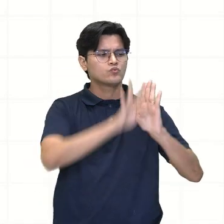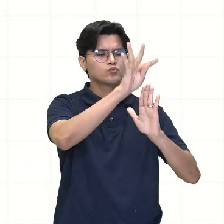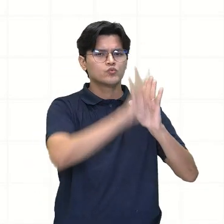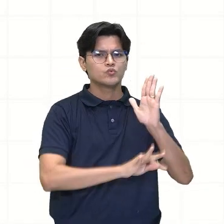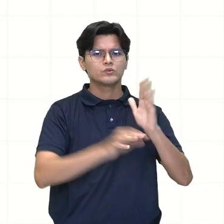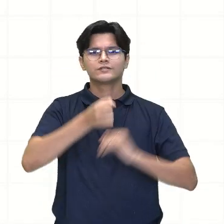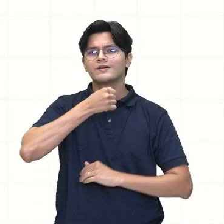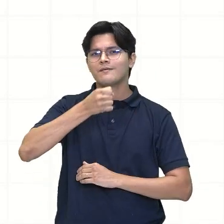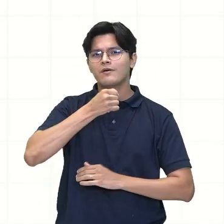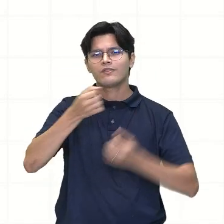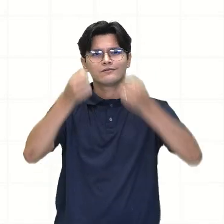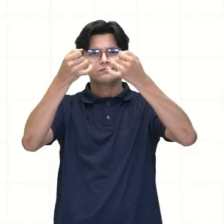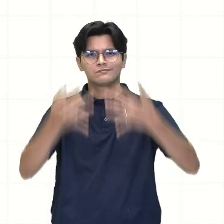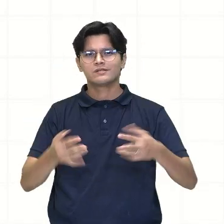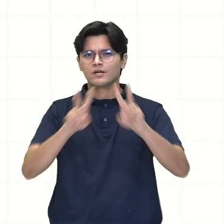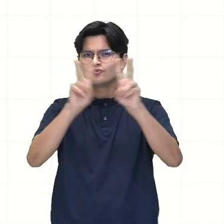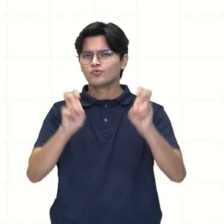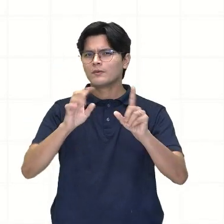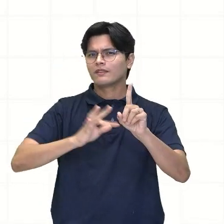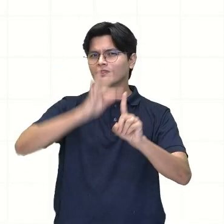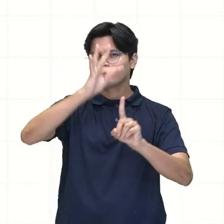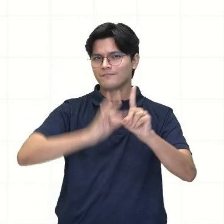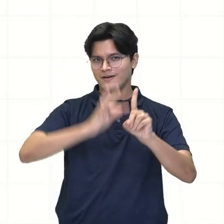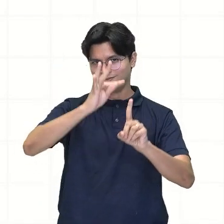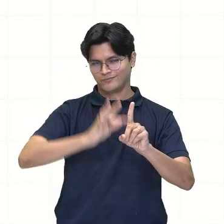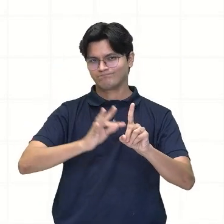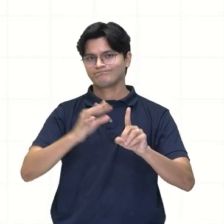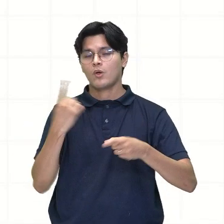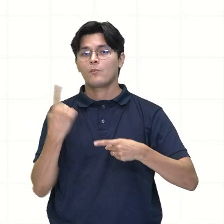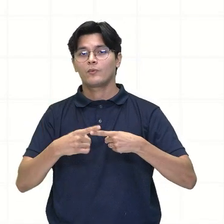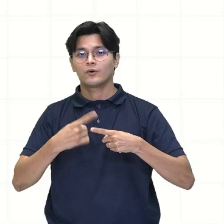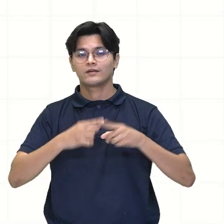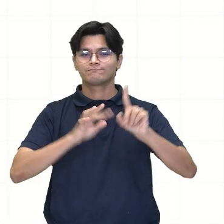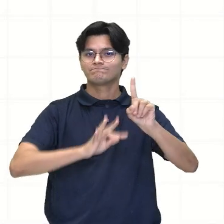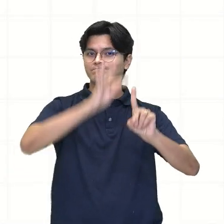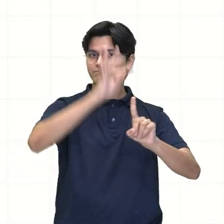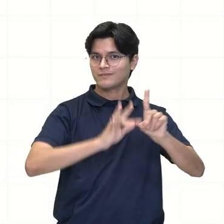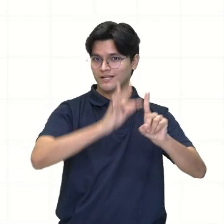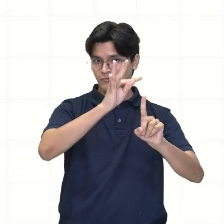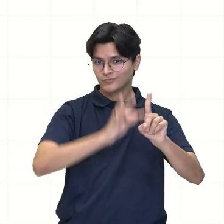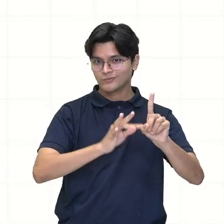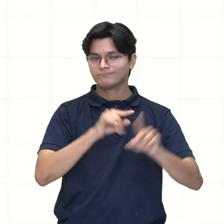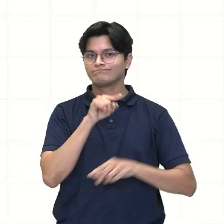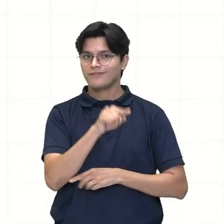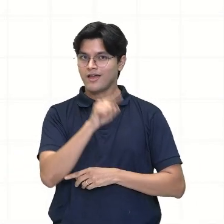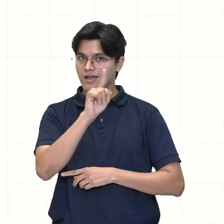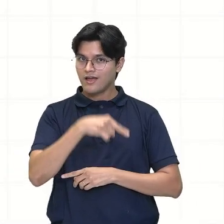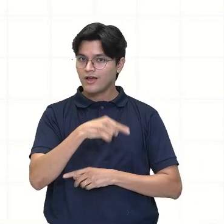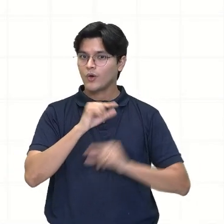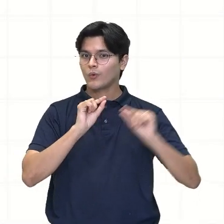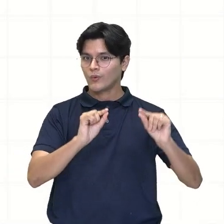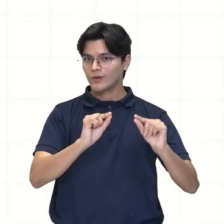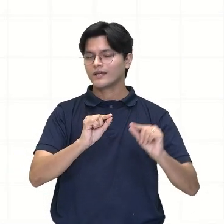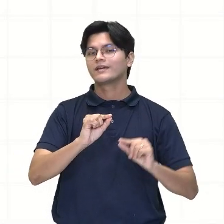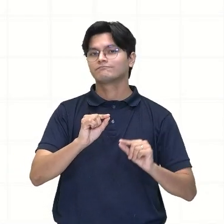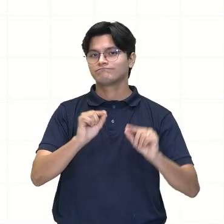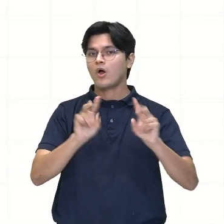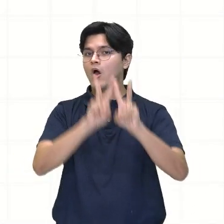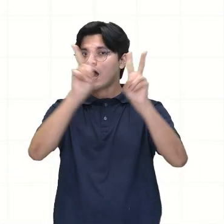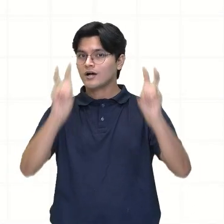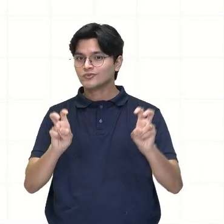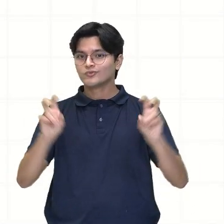de temperatura? Porque temperatura é exatamente um dos assuntos